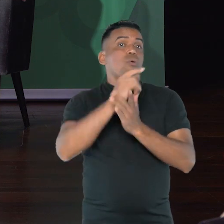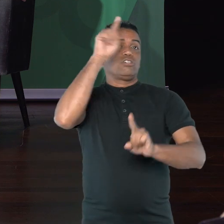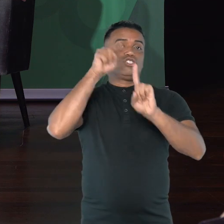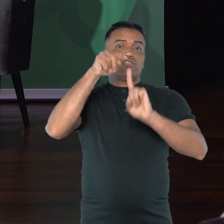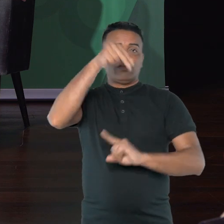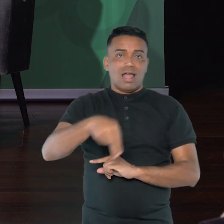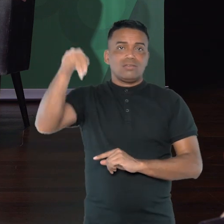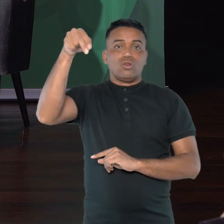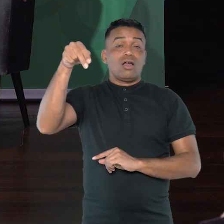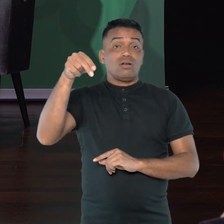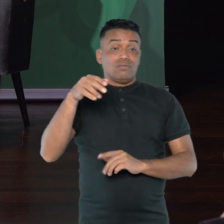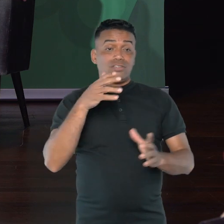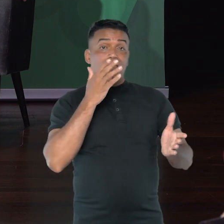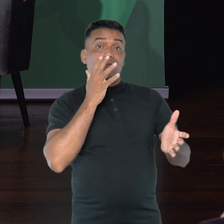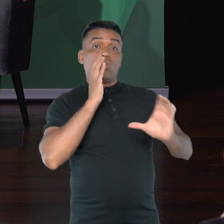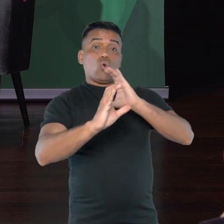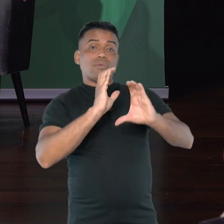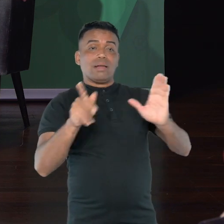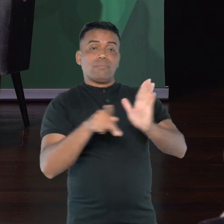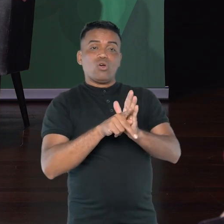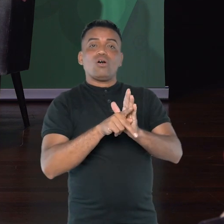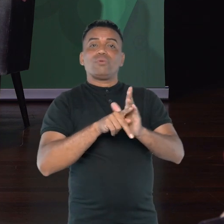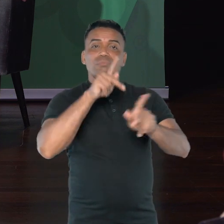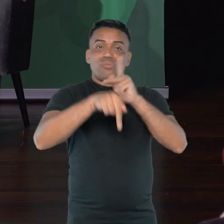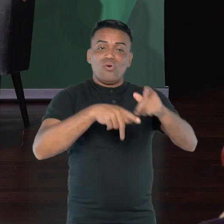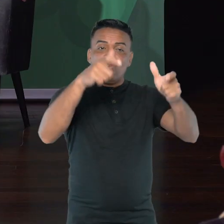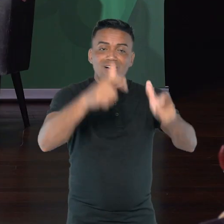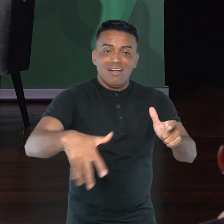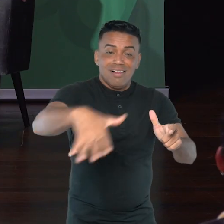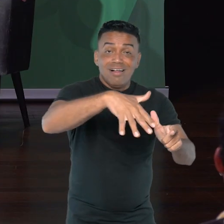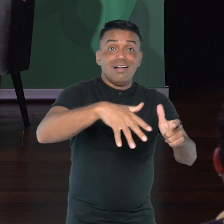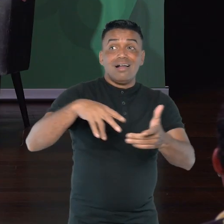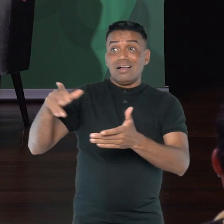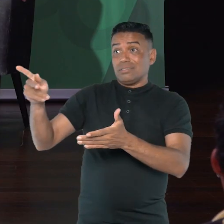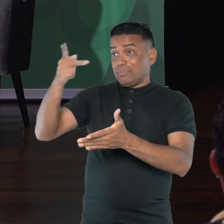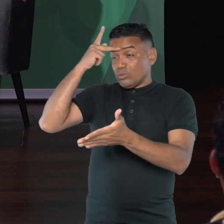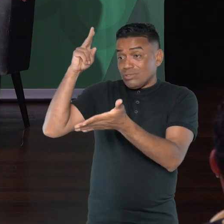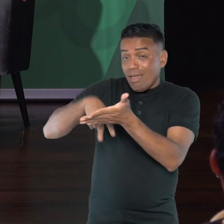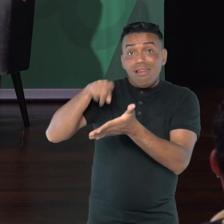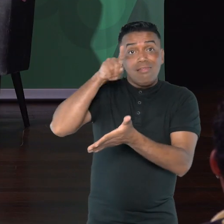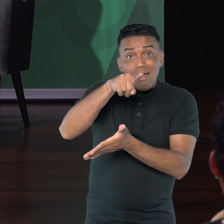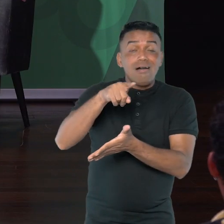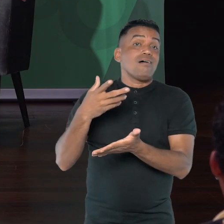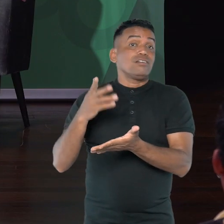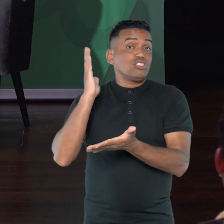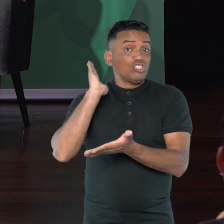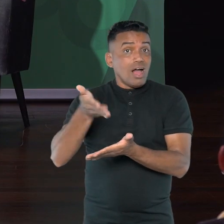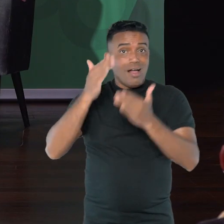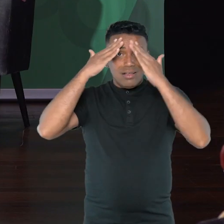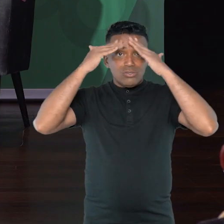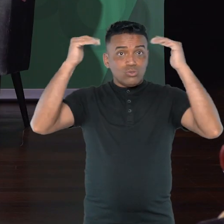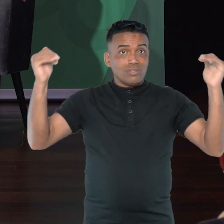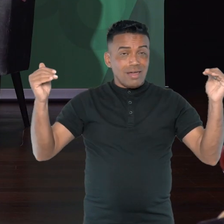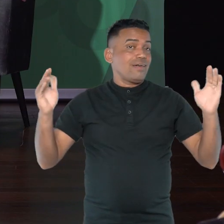nacional. Não, isso já faz parte. Você falar com a sua própria população, com a sua própria região e ser lido lá, já pode ser considerado não